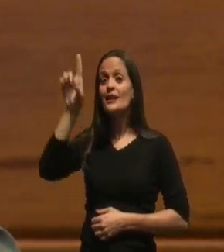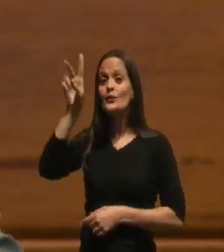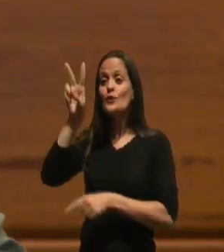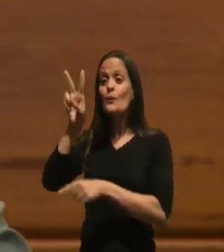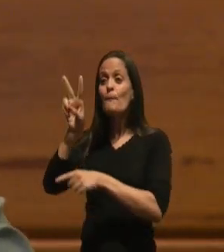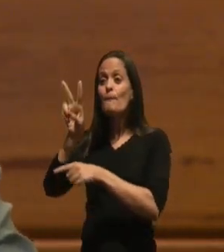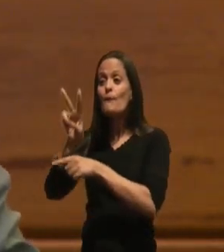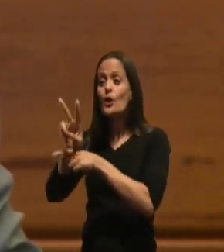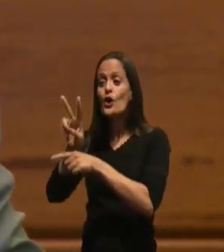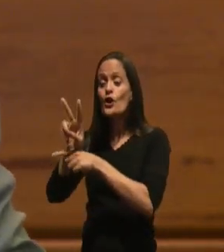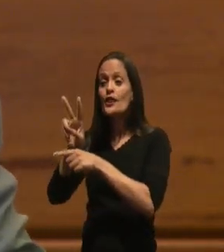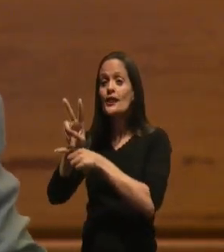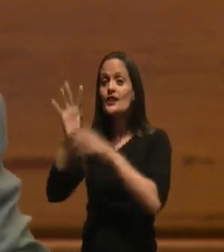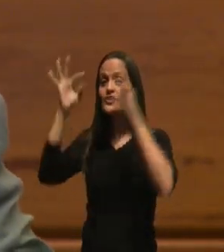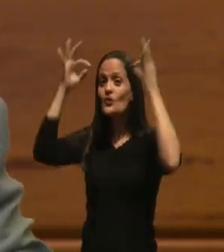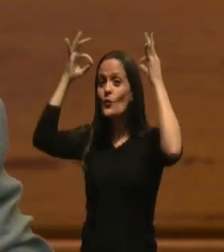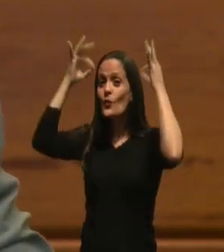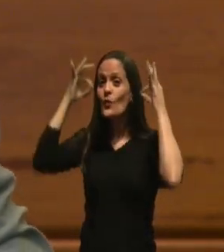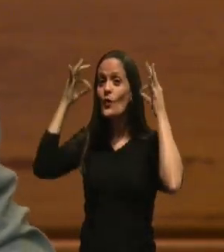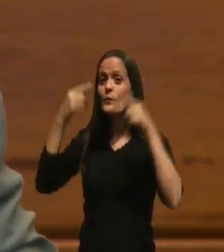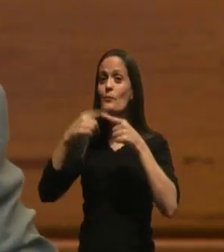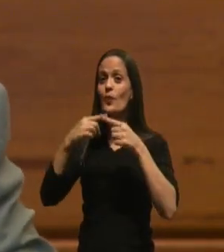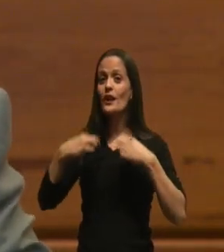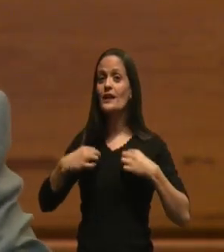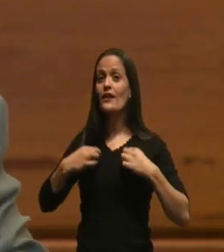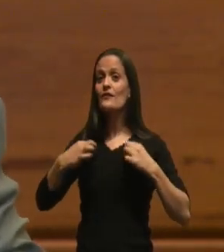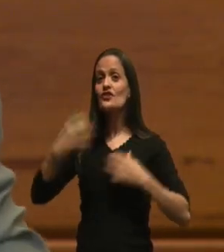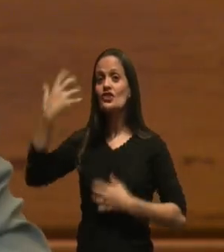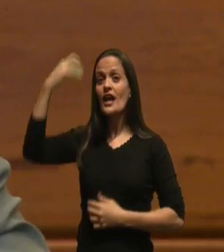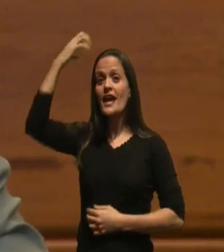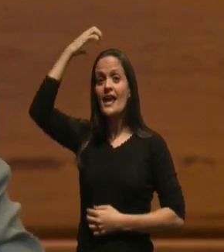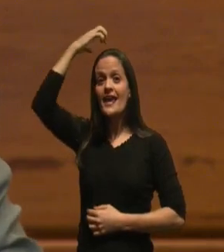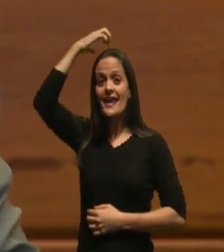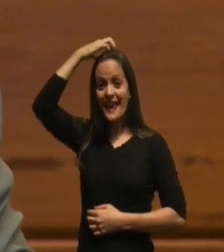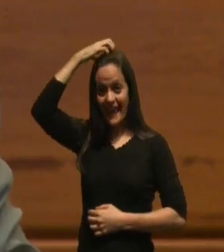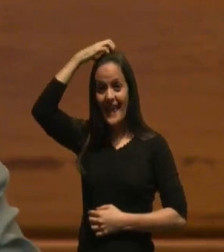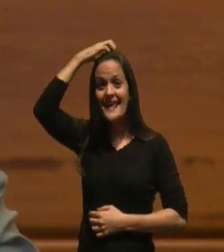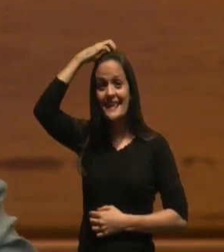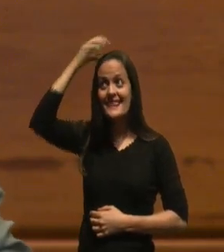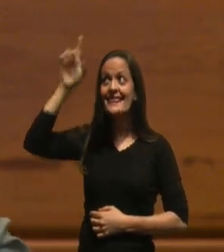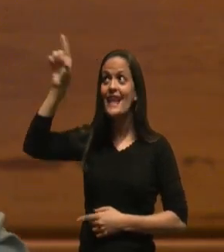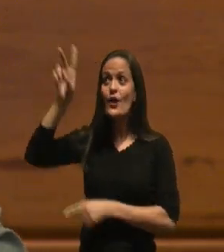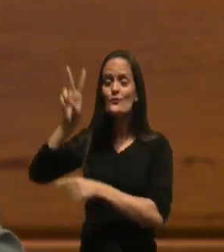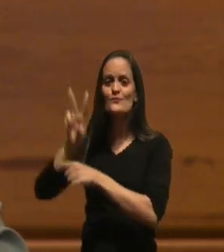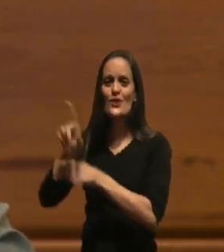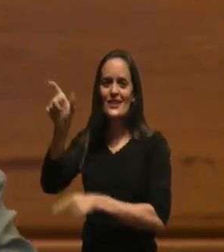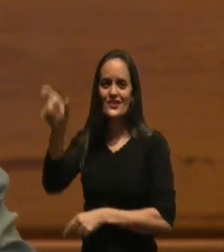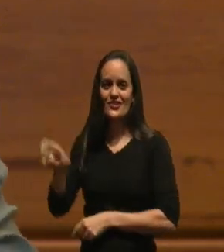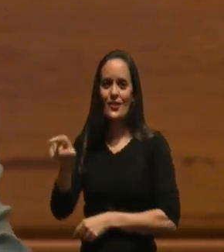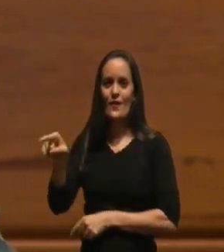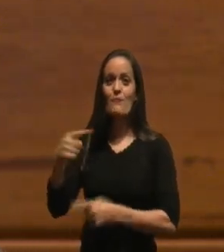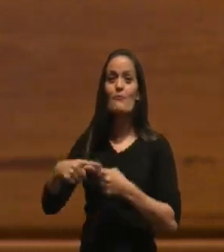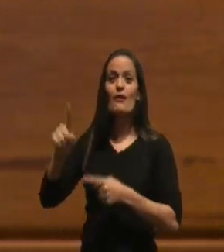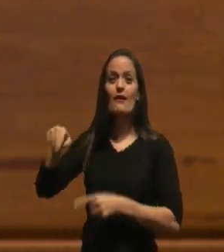assim: não, eu não sou o rei de Israel, eu sou Josafá, eu sou o rei de Judá, eu sou o homem de